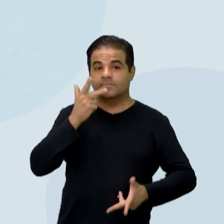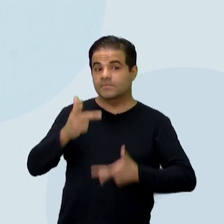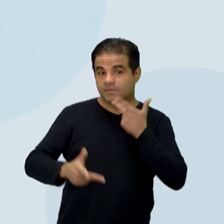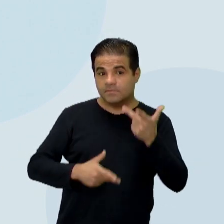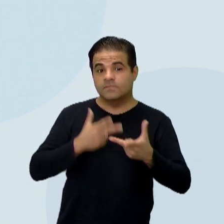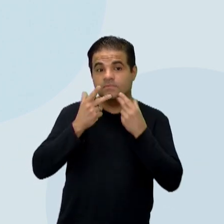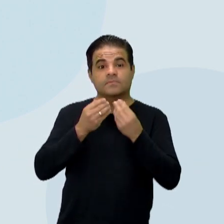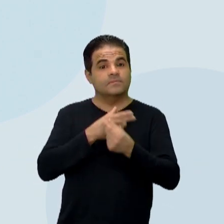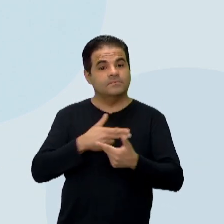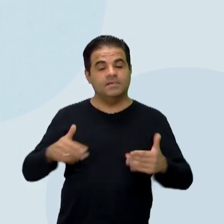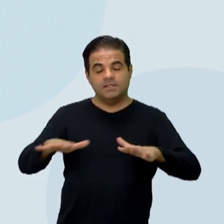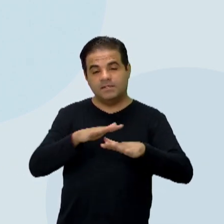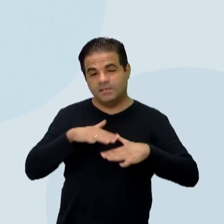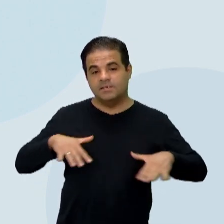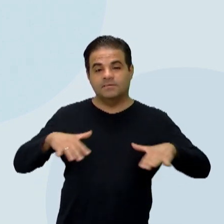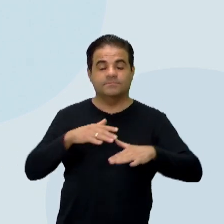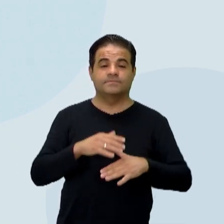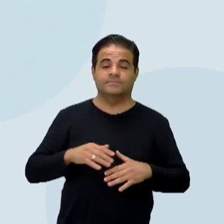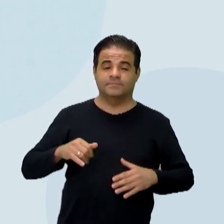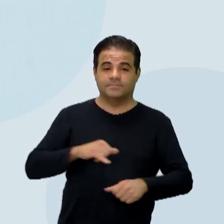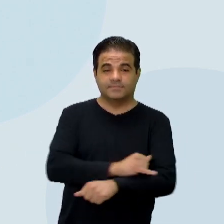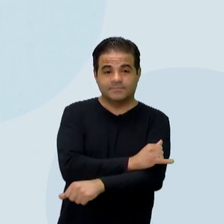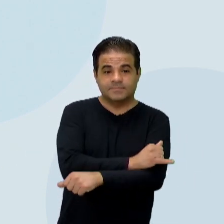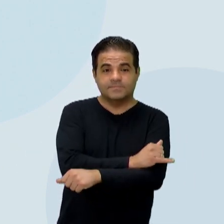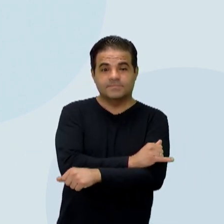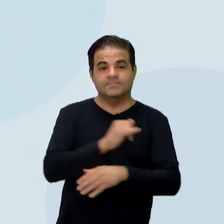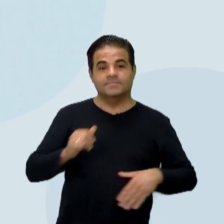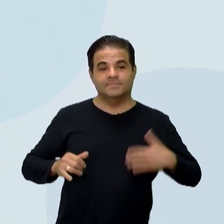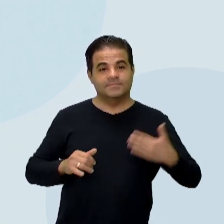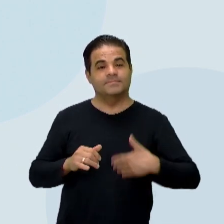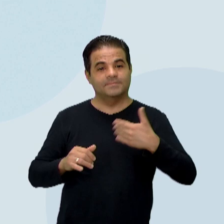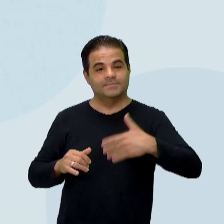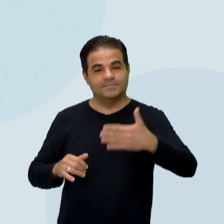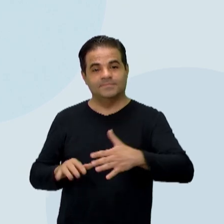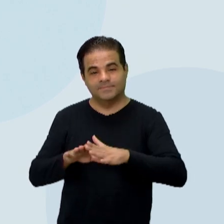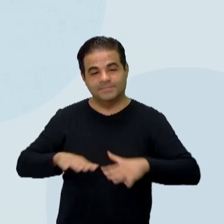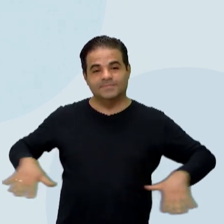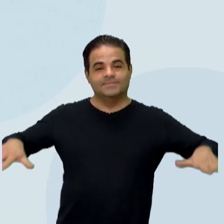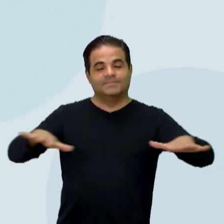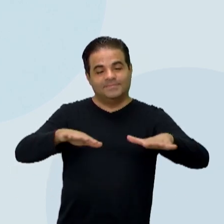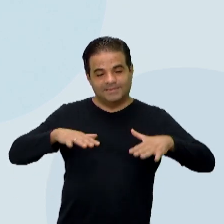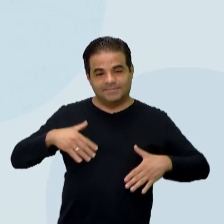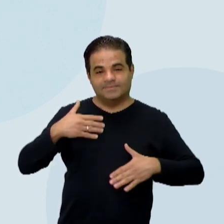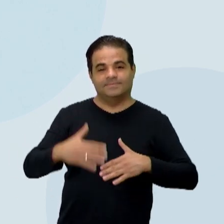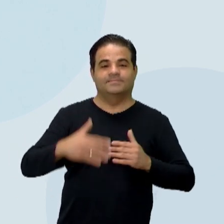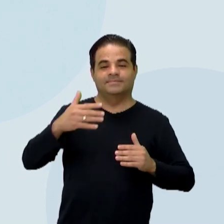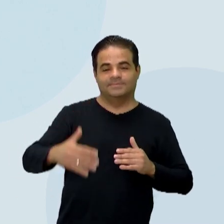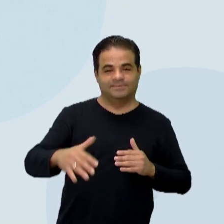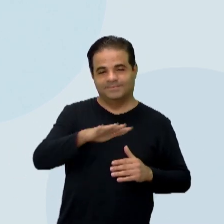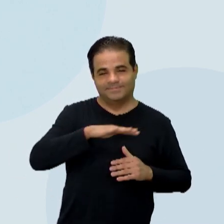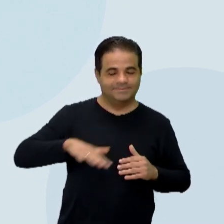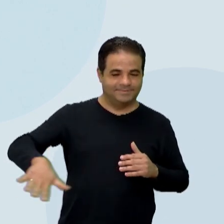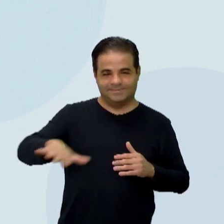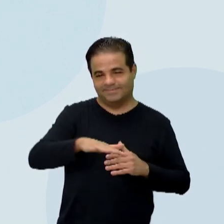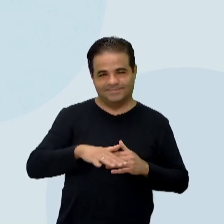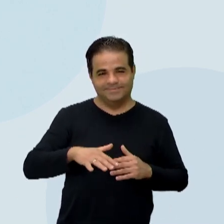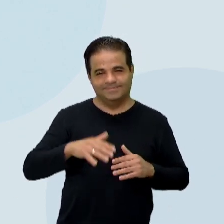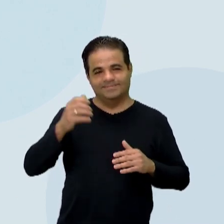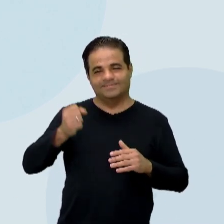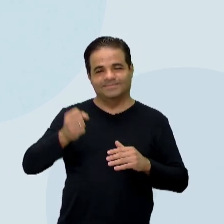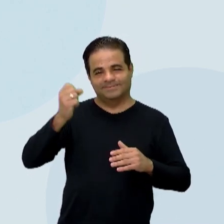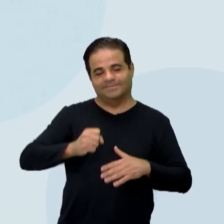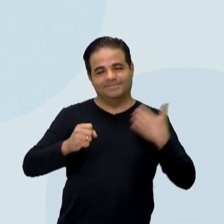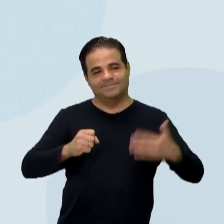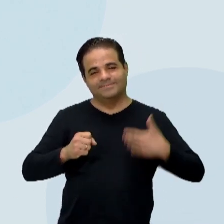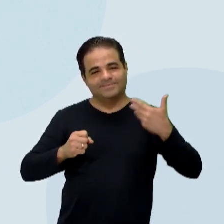Fala sobre a proteína, fala sobre as gorduras, fala sobre a maneira como isso é feito, mas o foco é exatamente falar sobre como o leite líquido